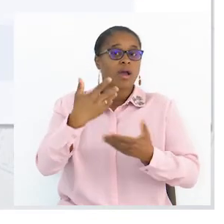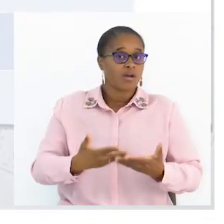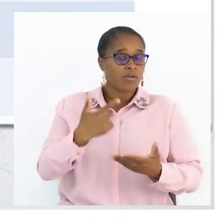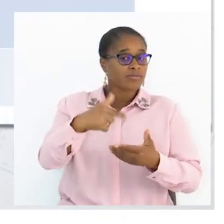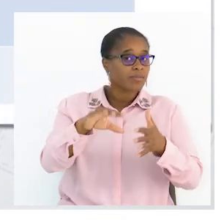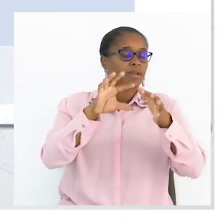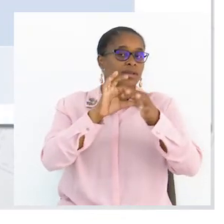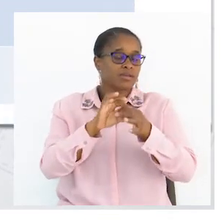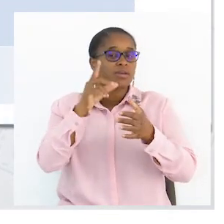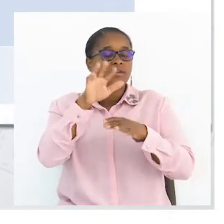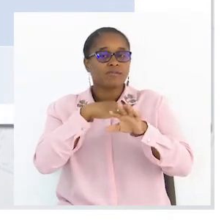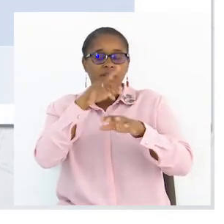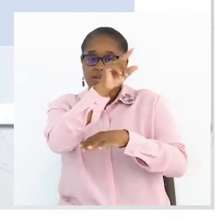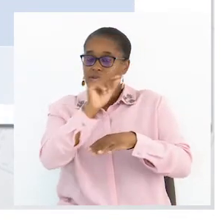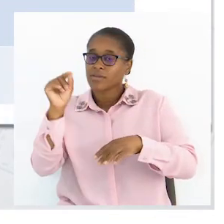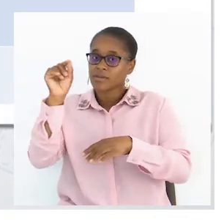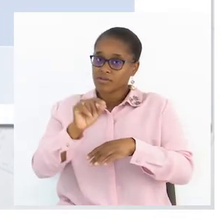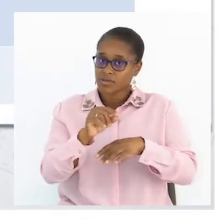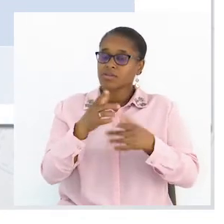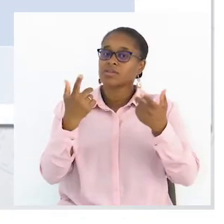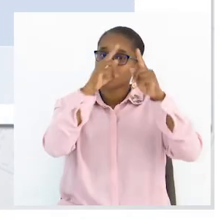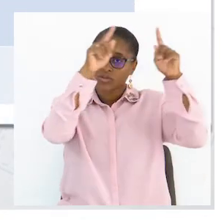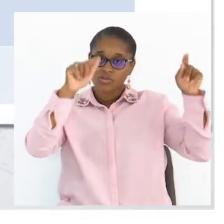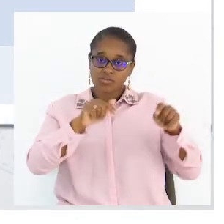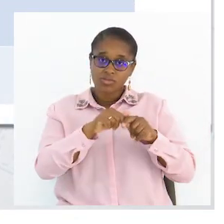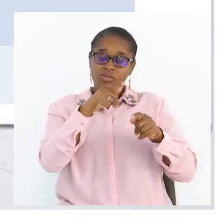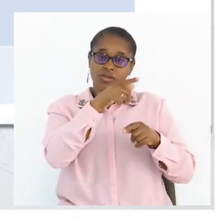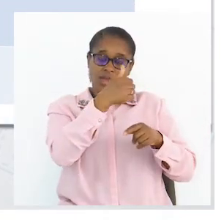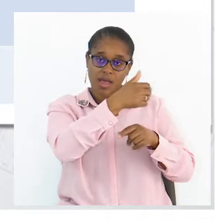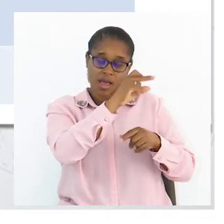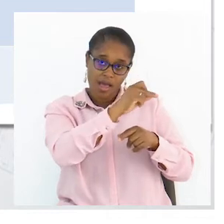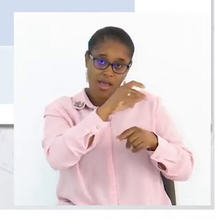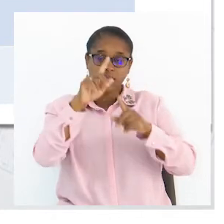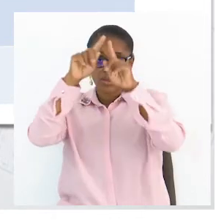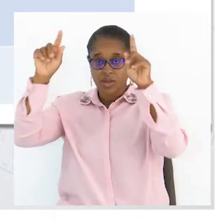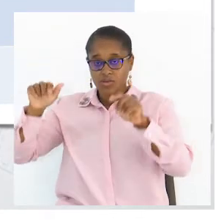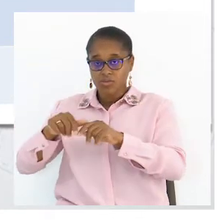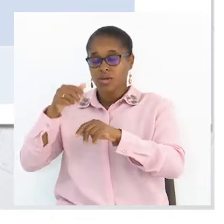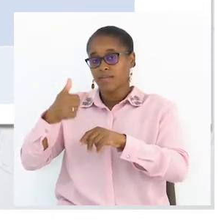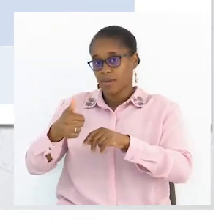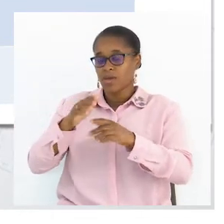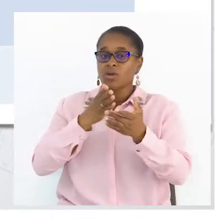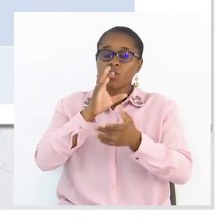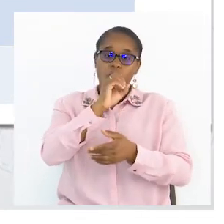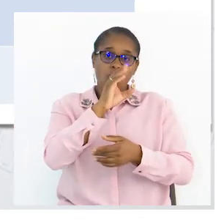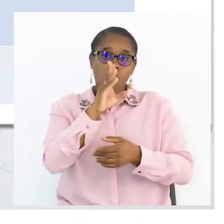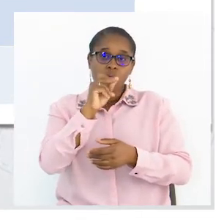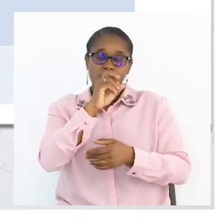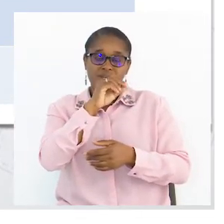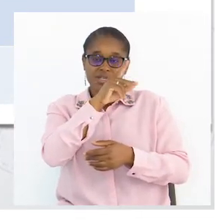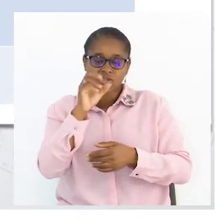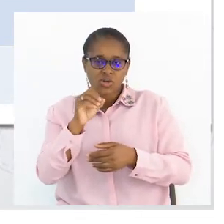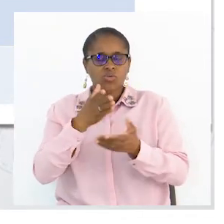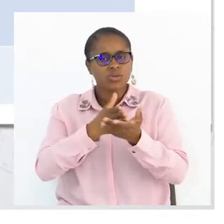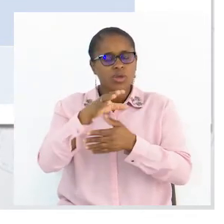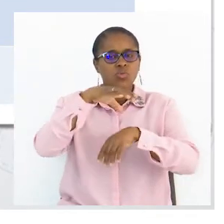a fazer entre os elementos da coluna A com os elementos da coluna B. O João continua doente. Com que elemento